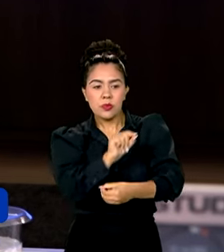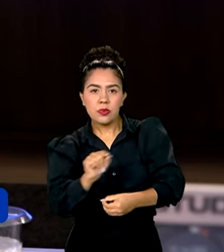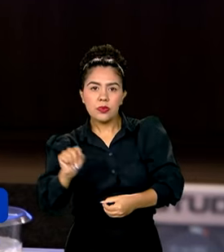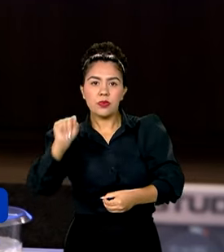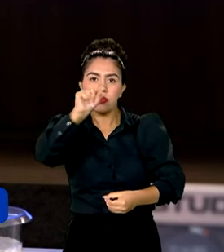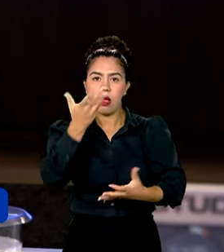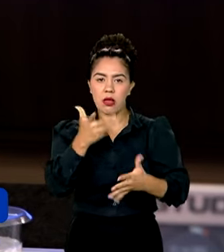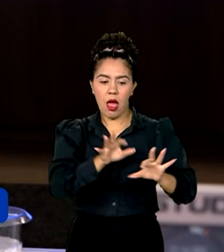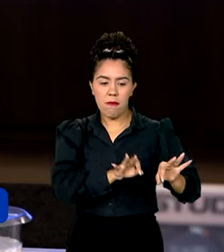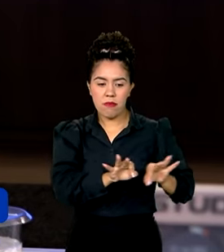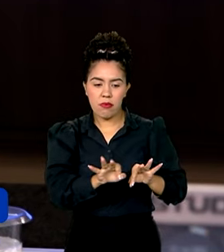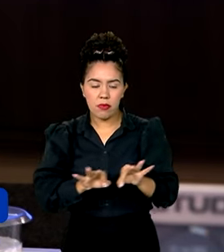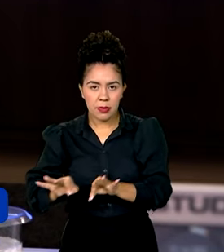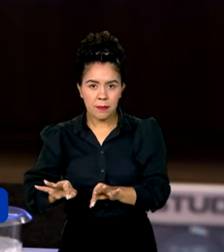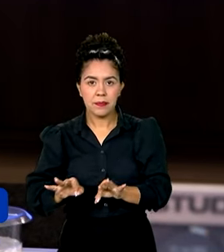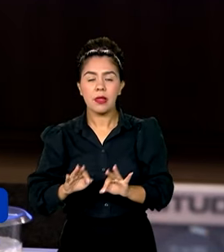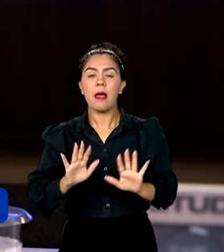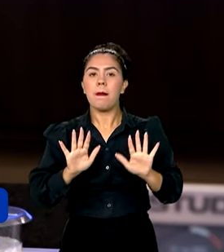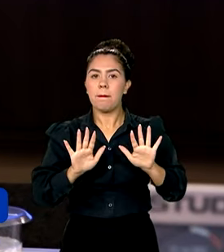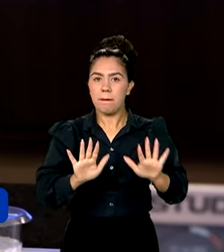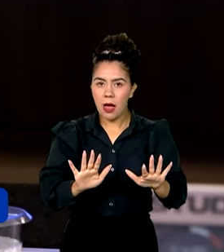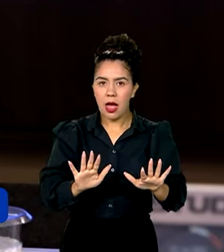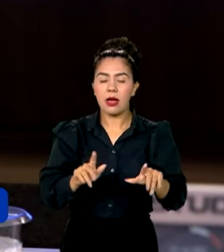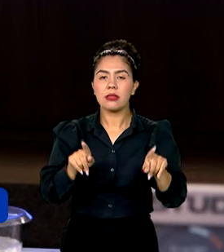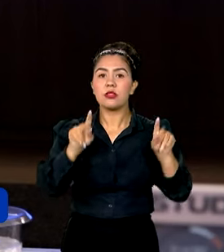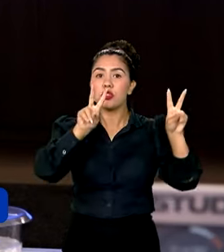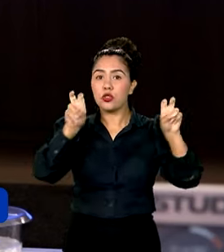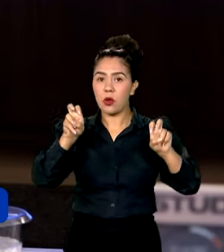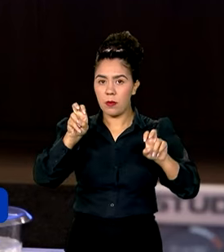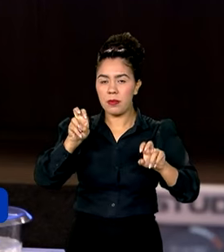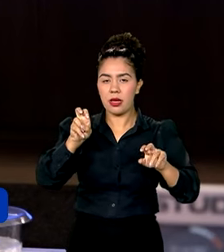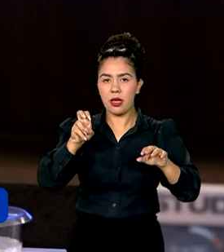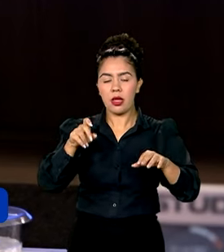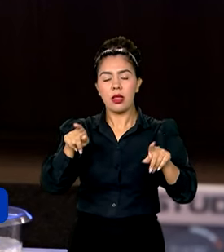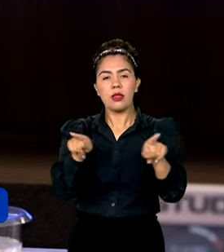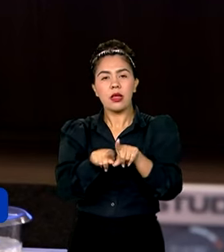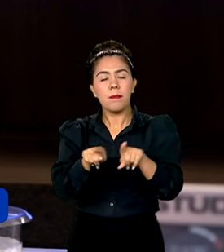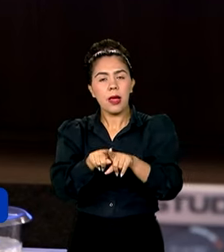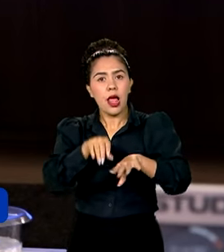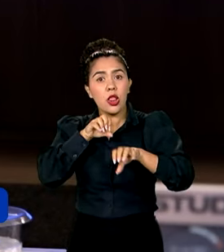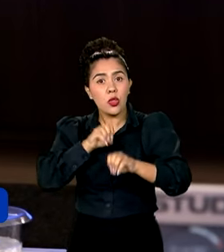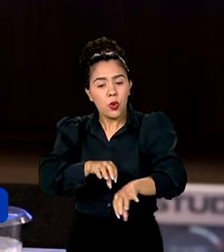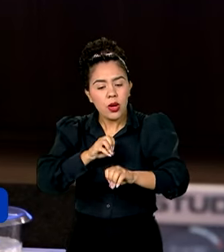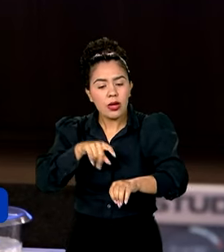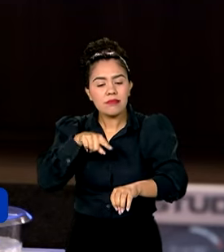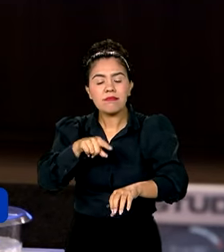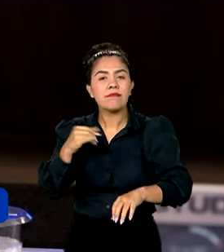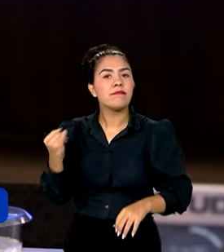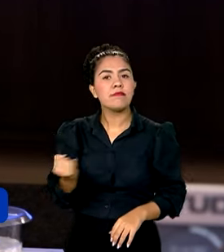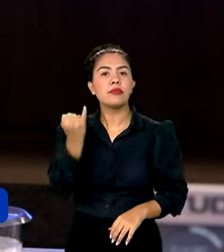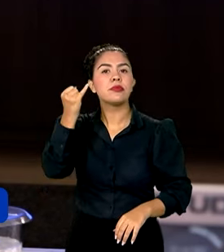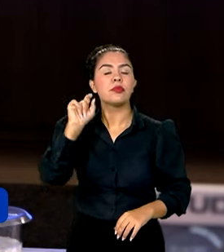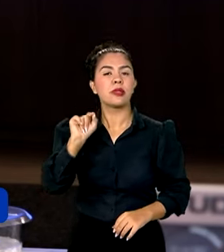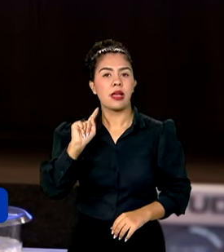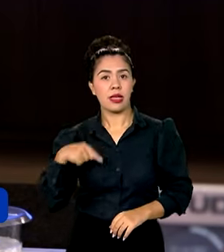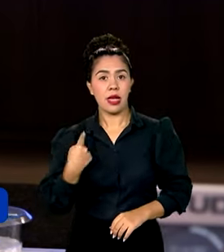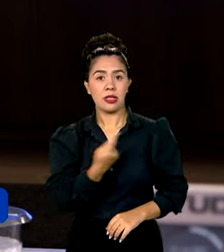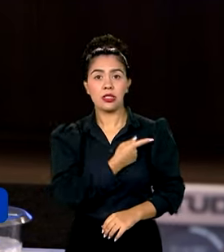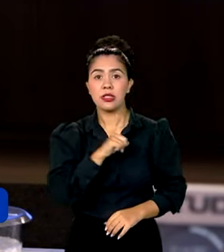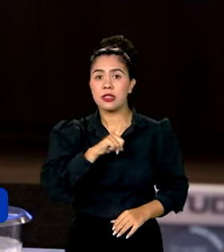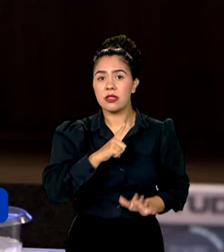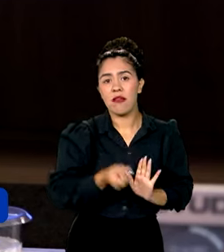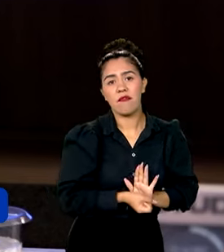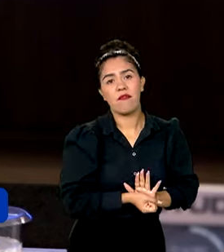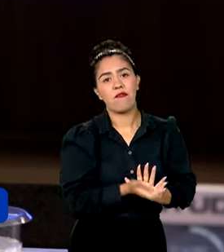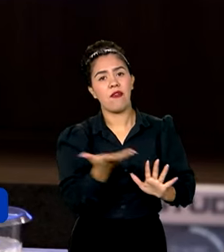sentido E além disso né a parte da educação e é importante dizer que nós temos vários cursos